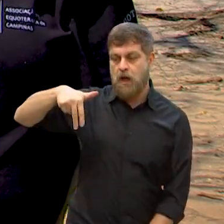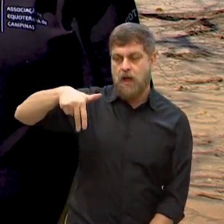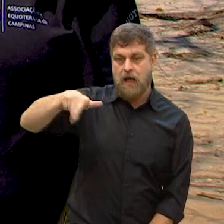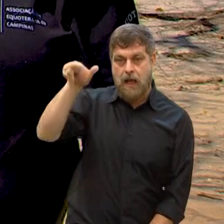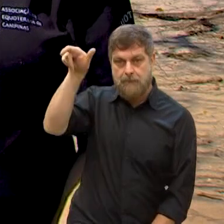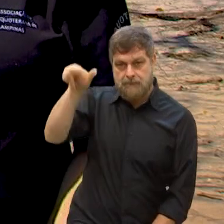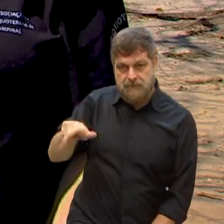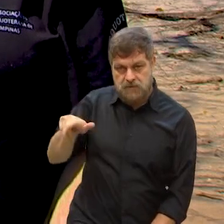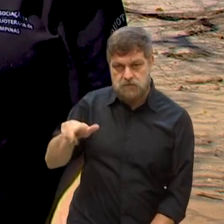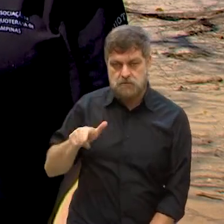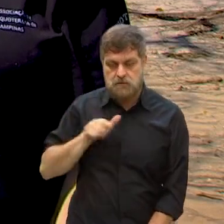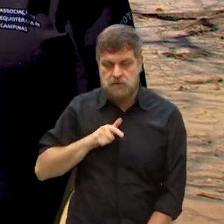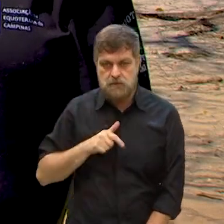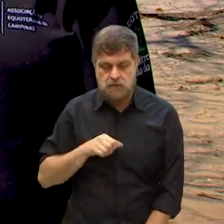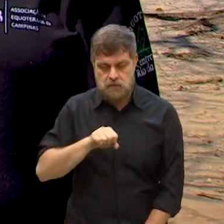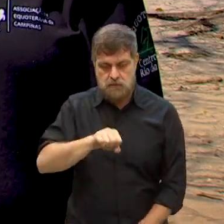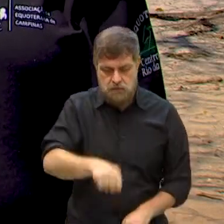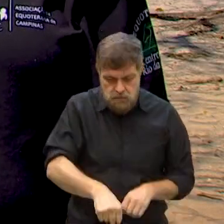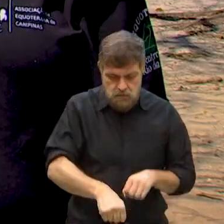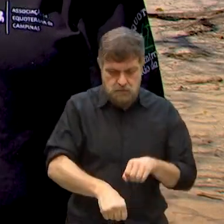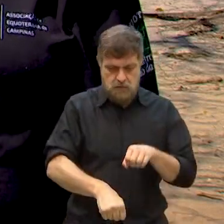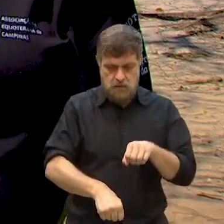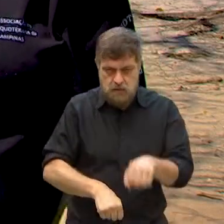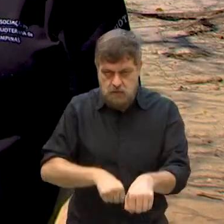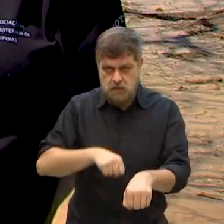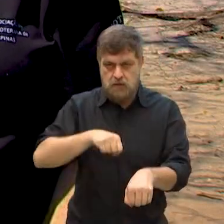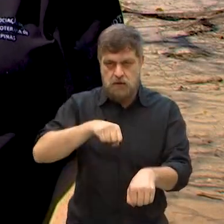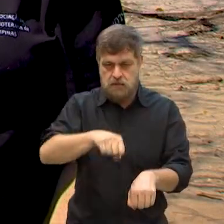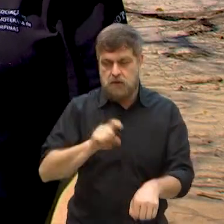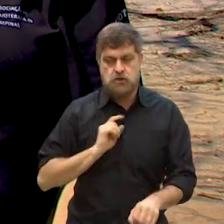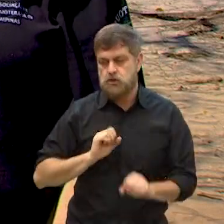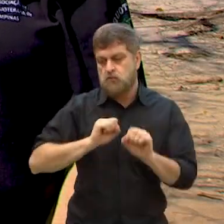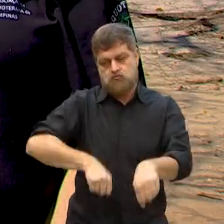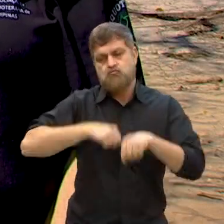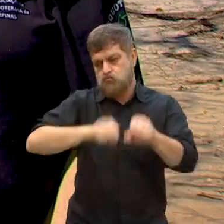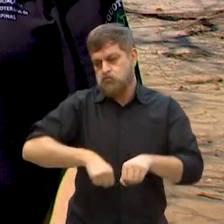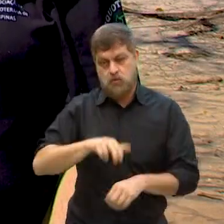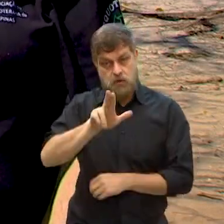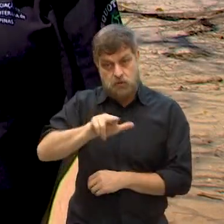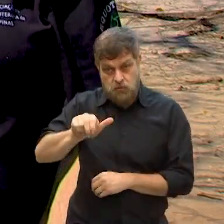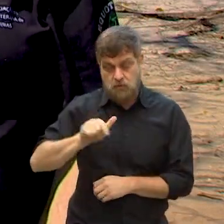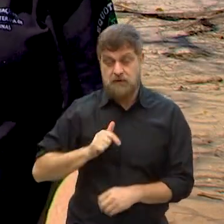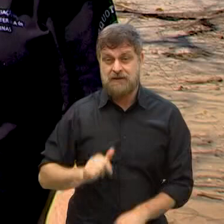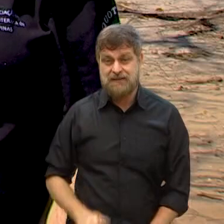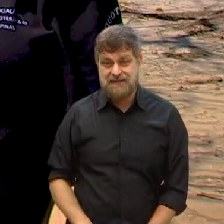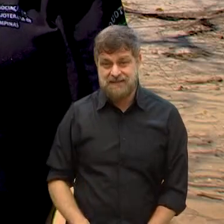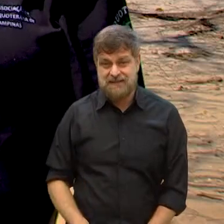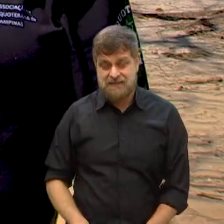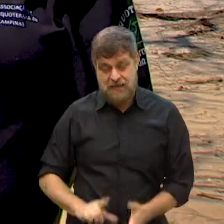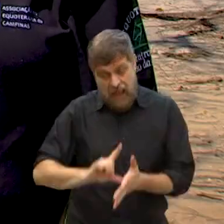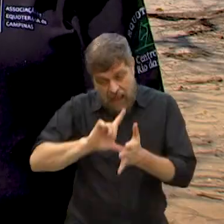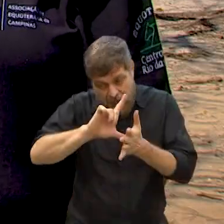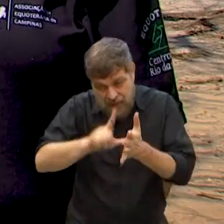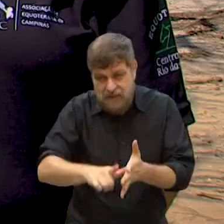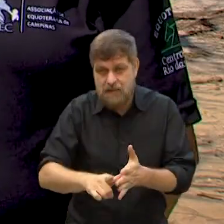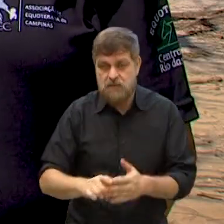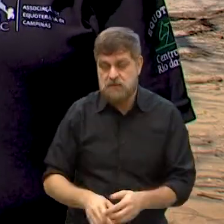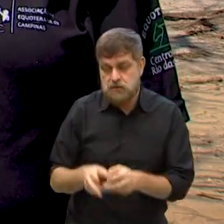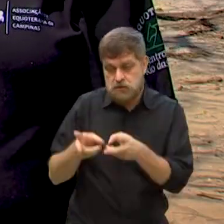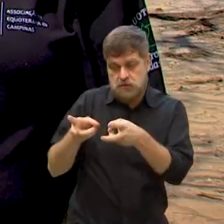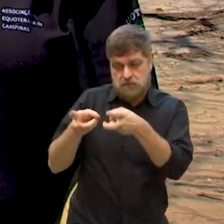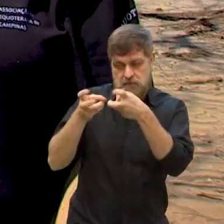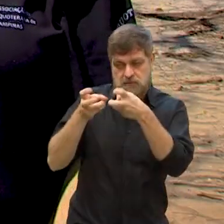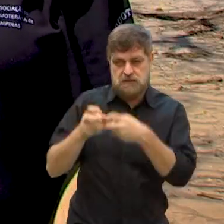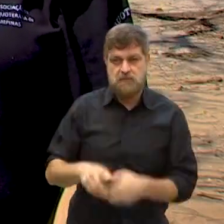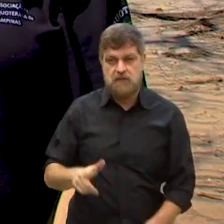homem. Então ele vai ao passo, não, aqui não se usa trote nem galope, a não ser mais